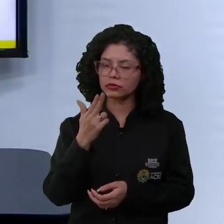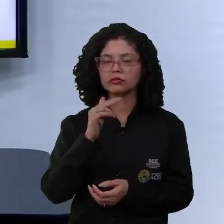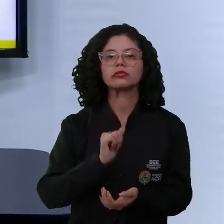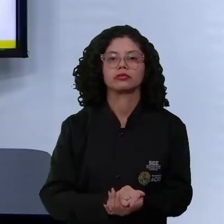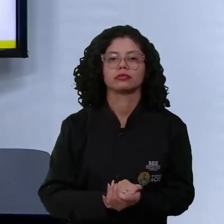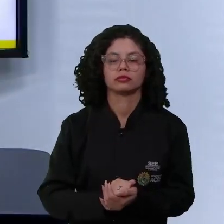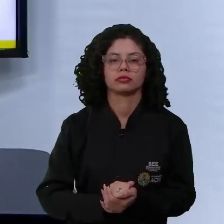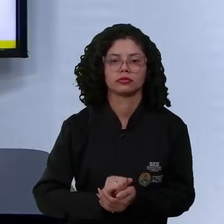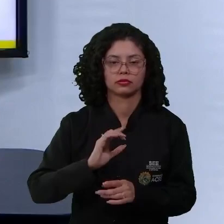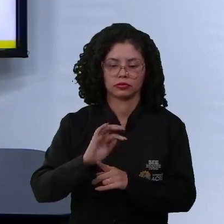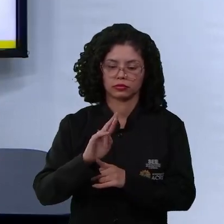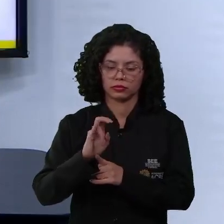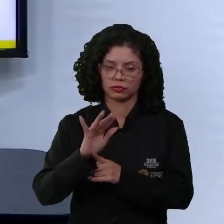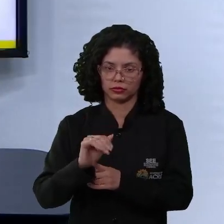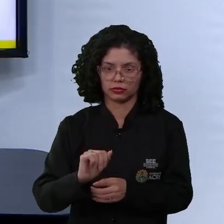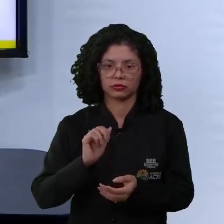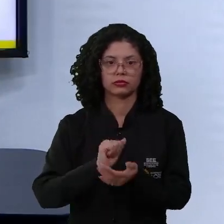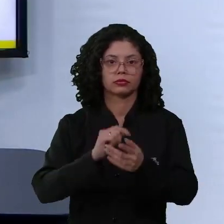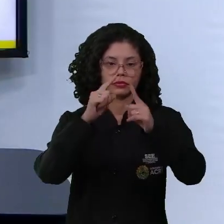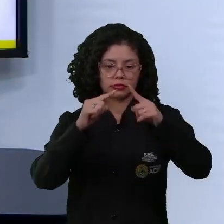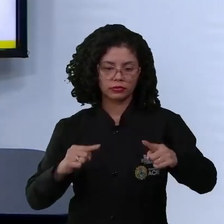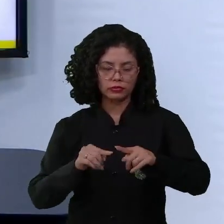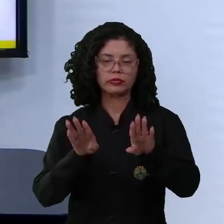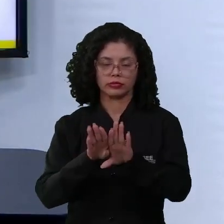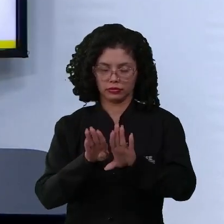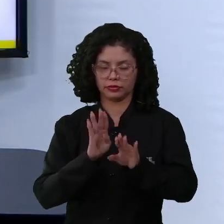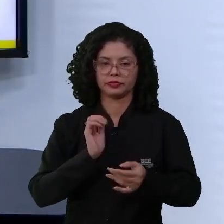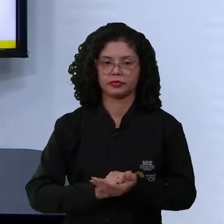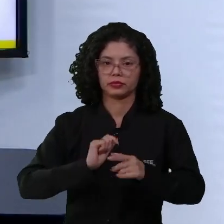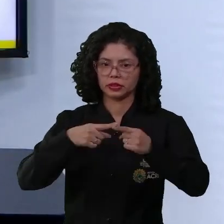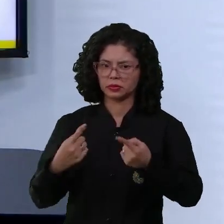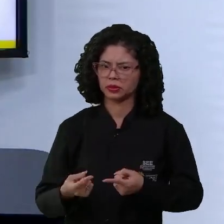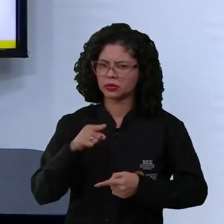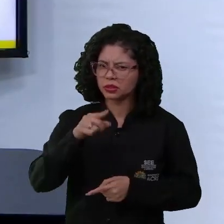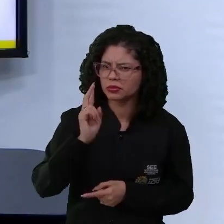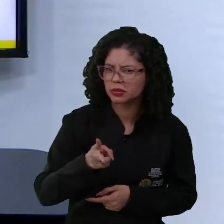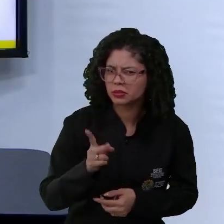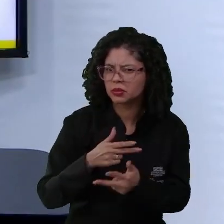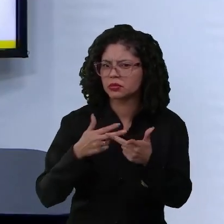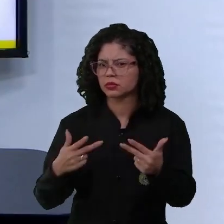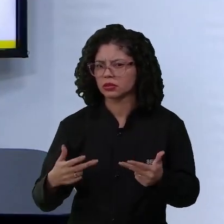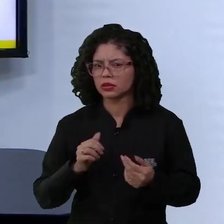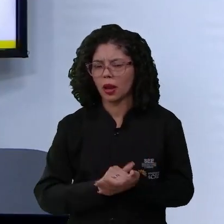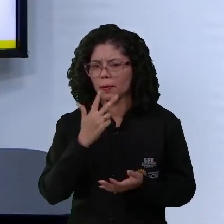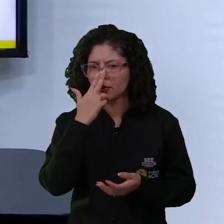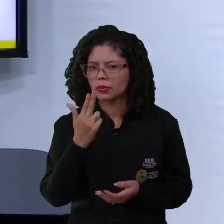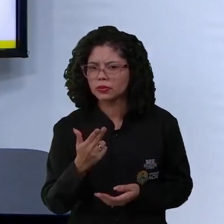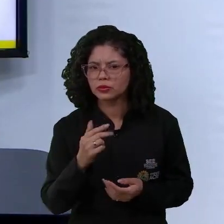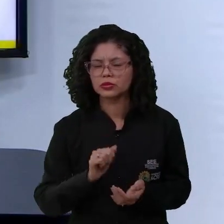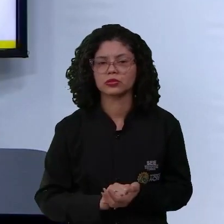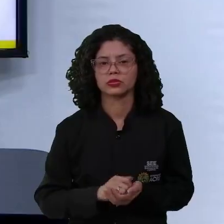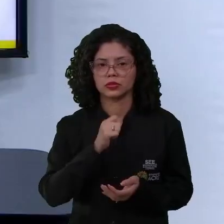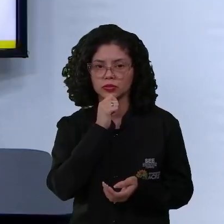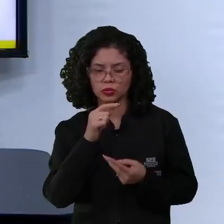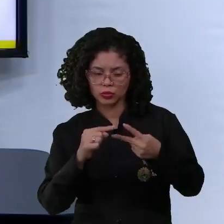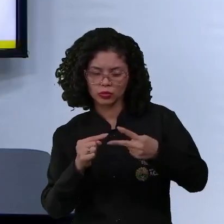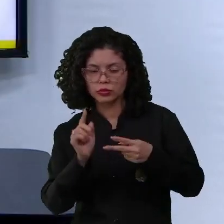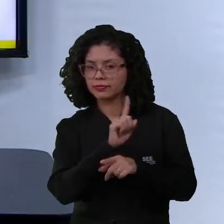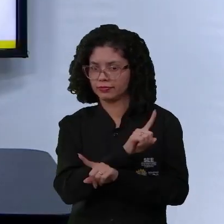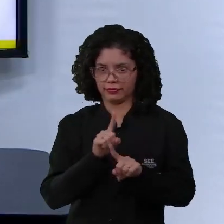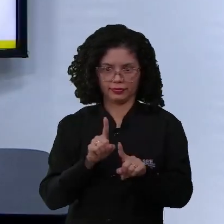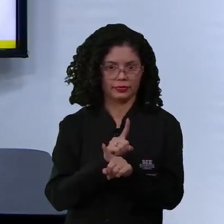e para congruência de triângulos. Professor, mas não são a mesma coisa? Semelhança de triângulos e congruência?